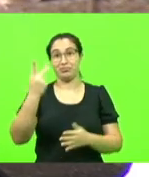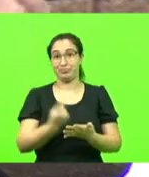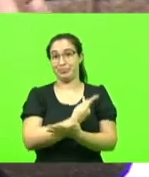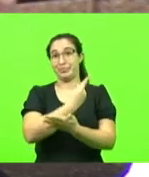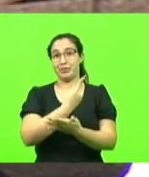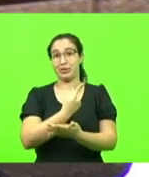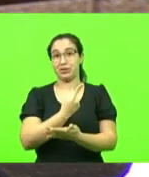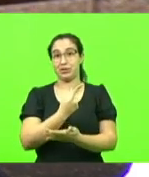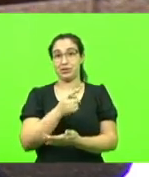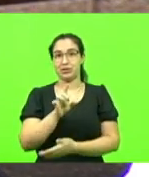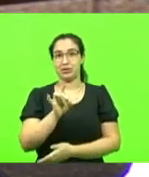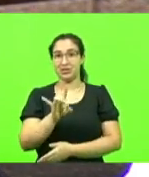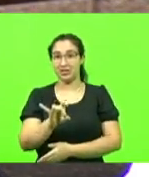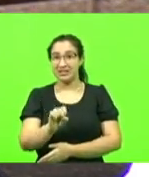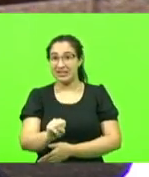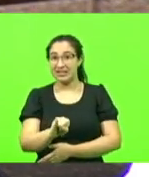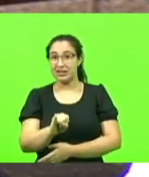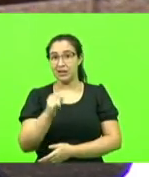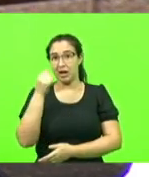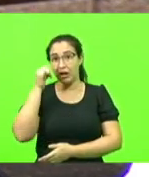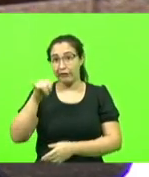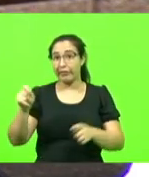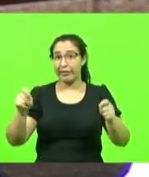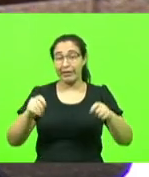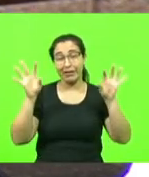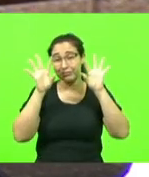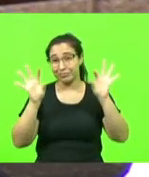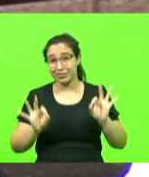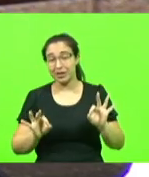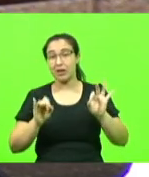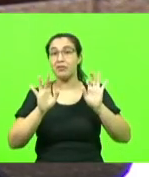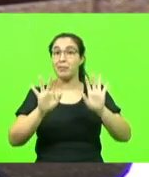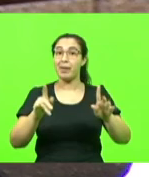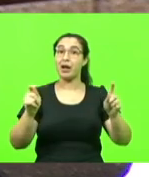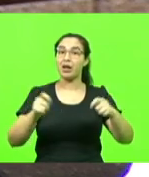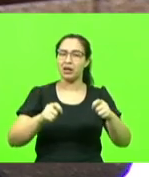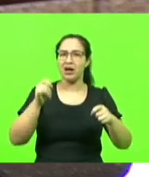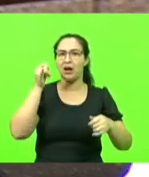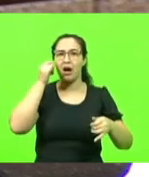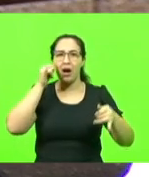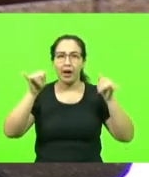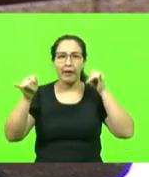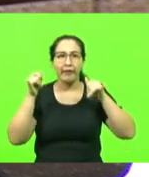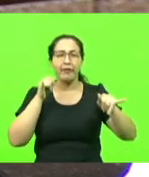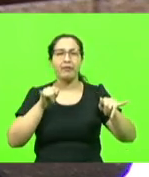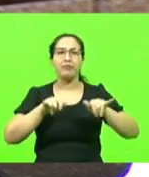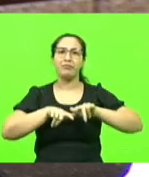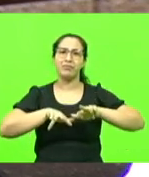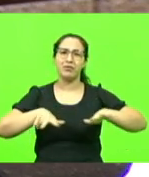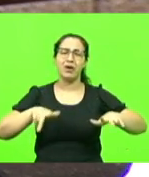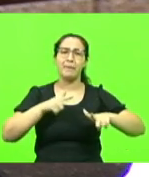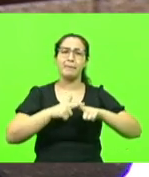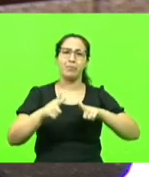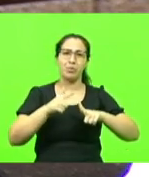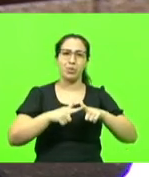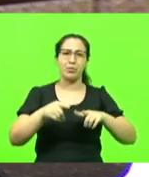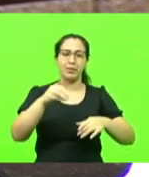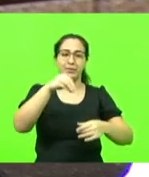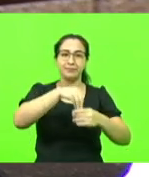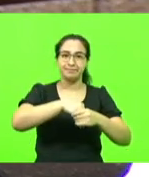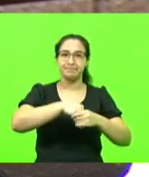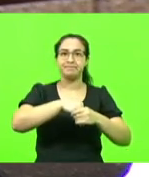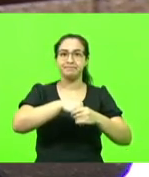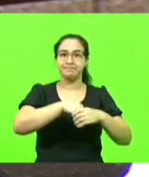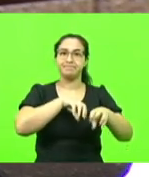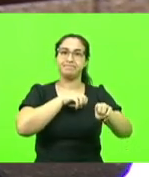teríamos como evitar, mas o que nós poderíamos ter evitado é a crise na educação, é a crise